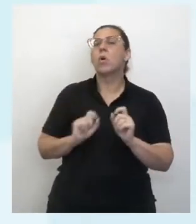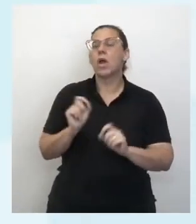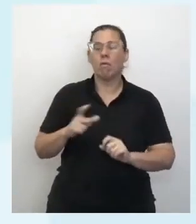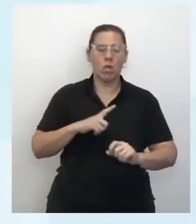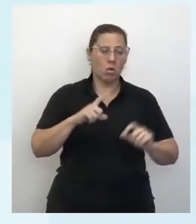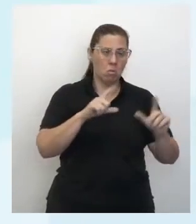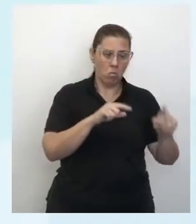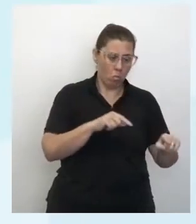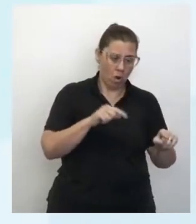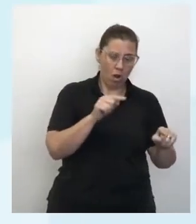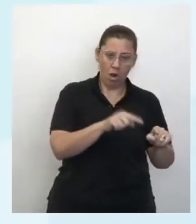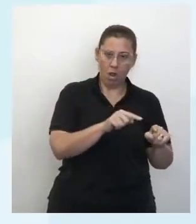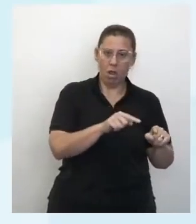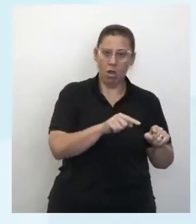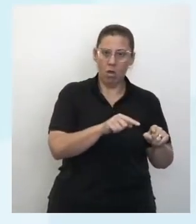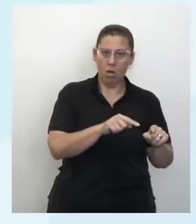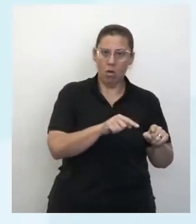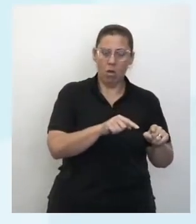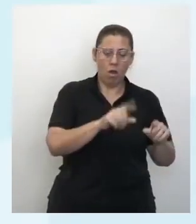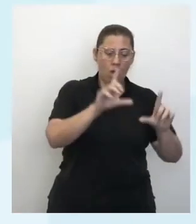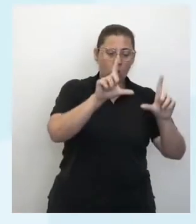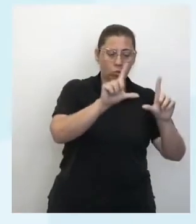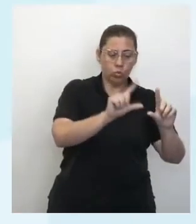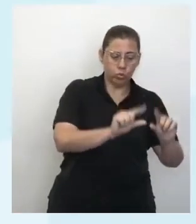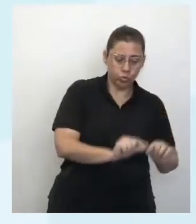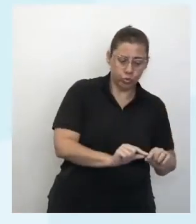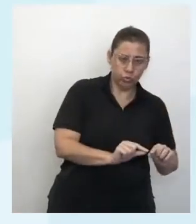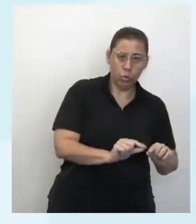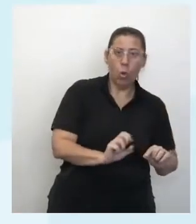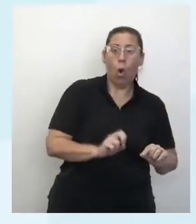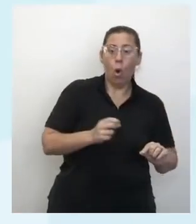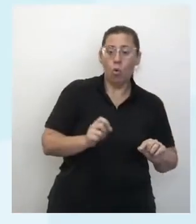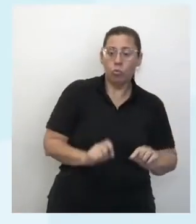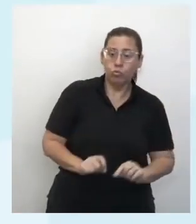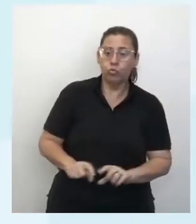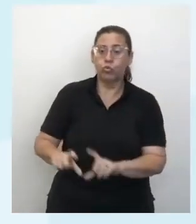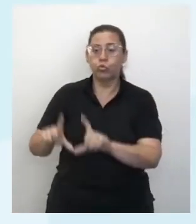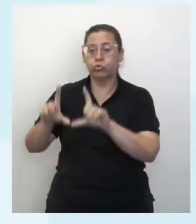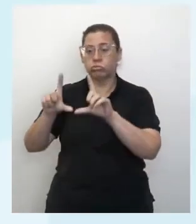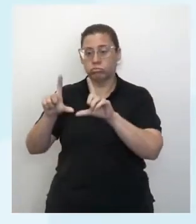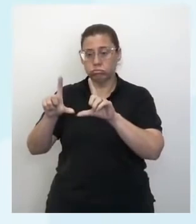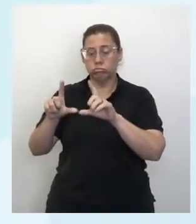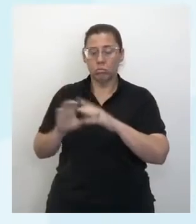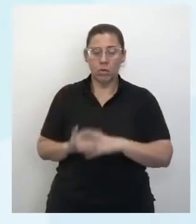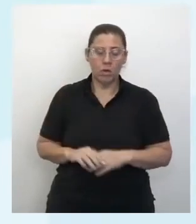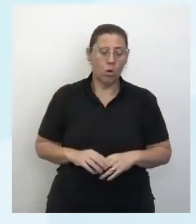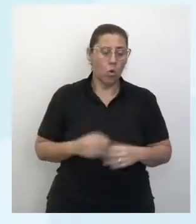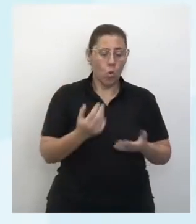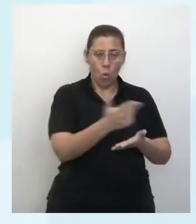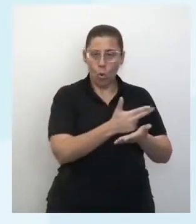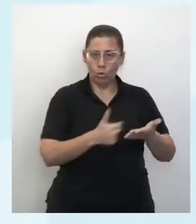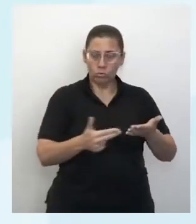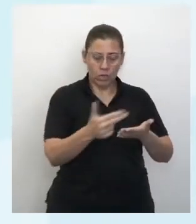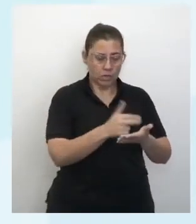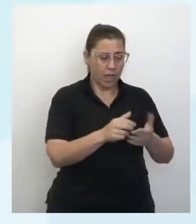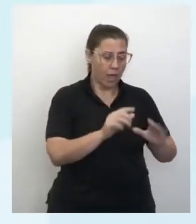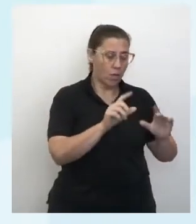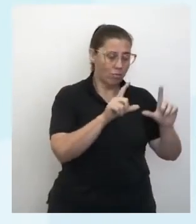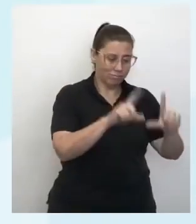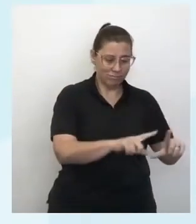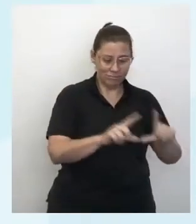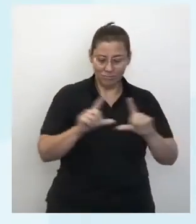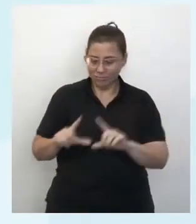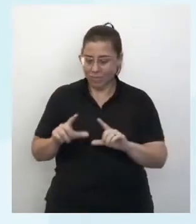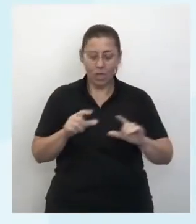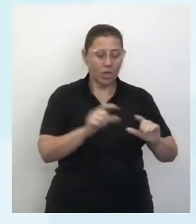figura que é a redução ou a ampliação. Você vai pegar o mesmo polígono e vai aumentar